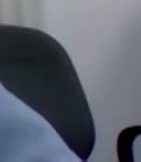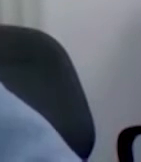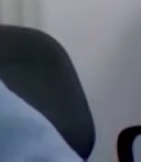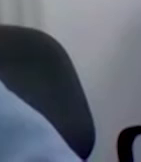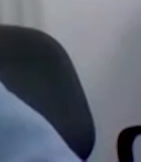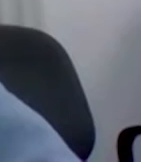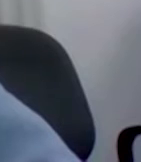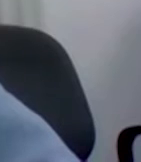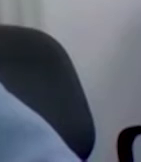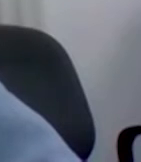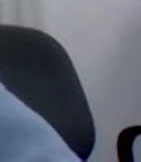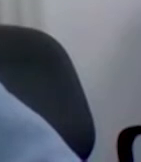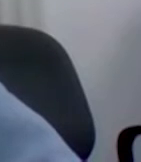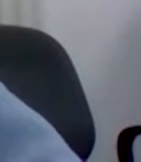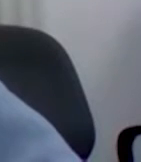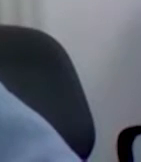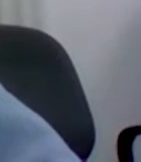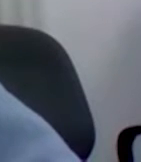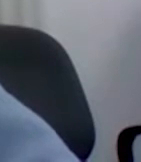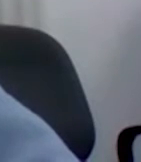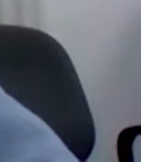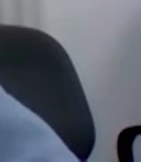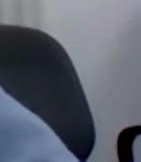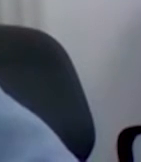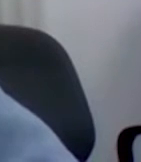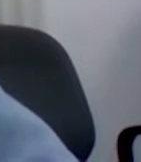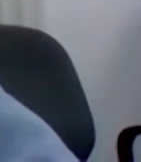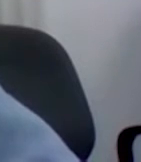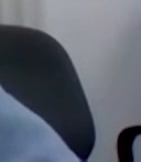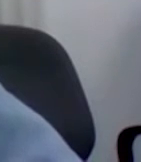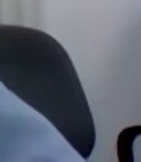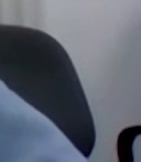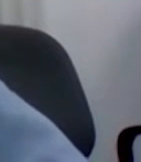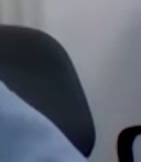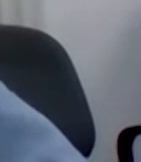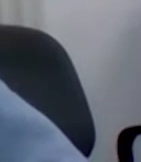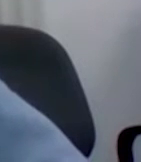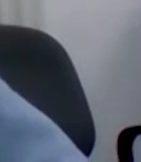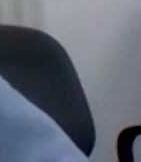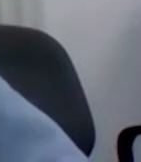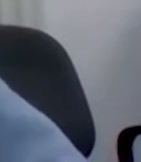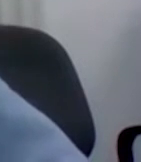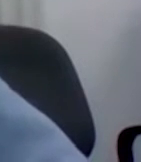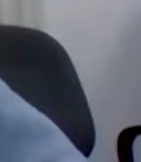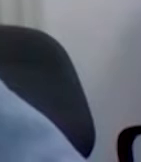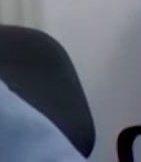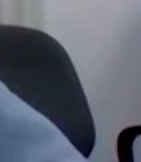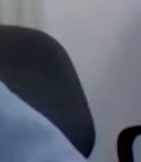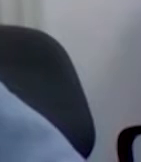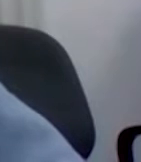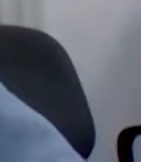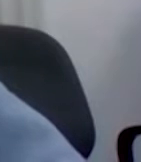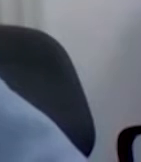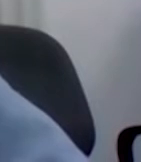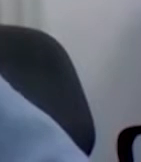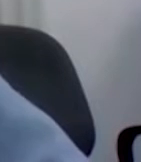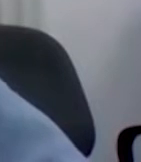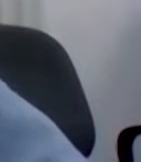Trânsito, é o órgão que transforma os artigos do Código de Trânsito em